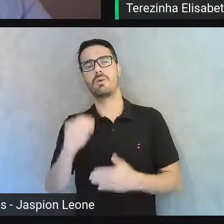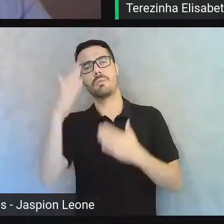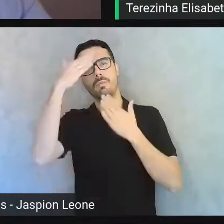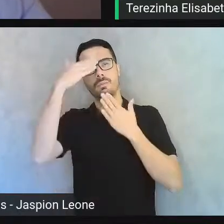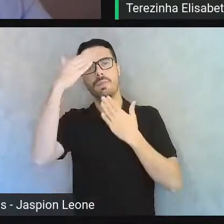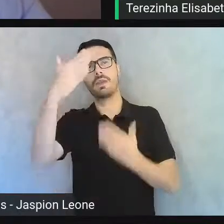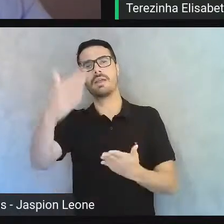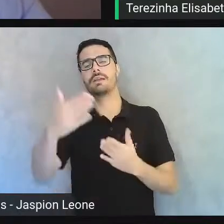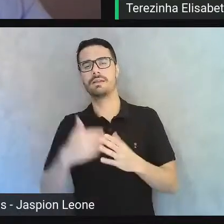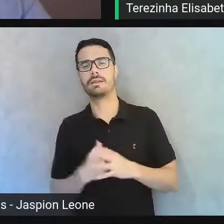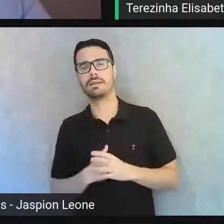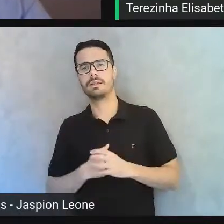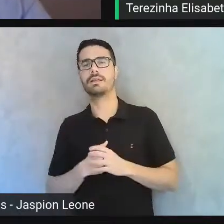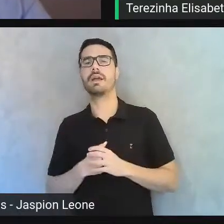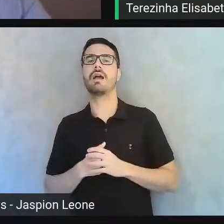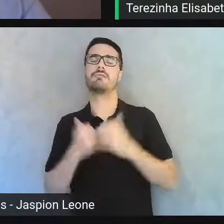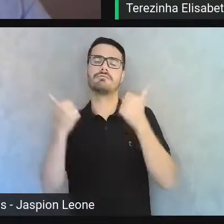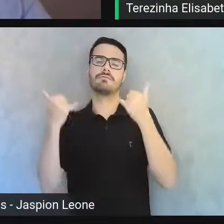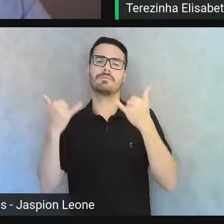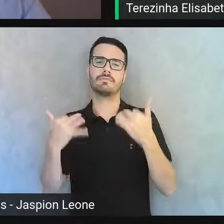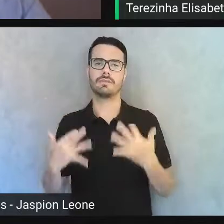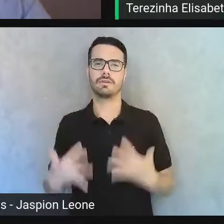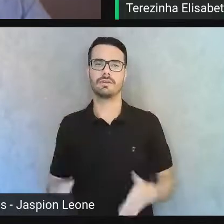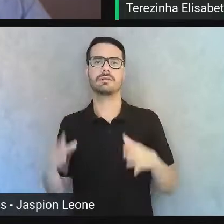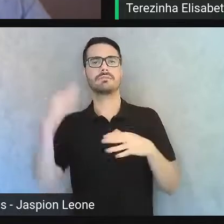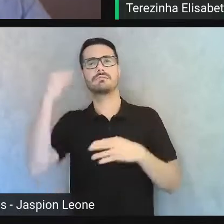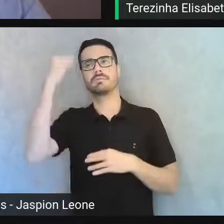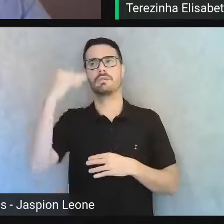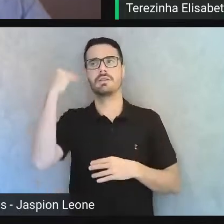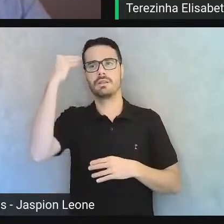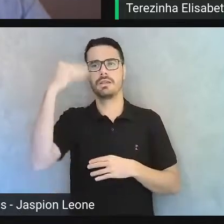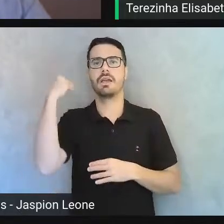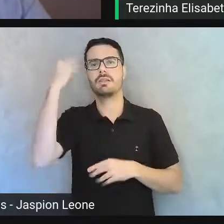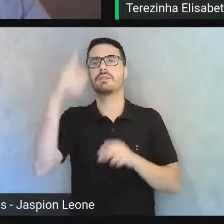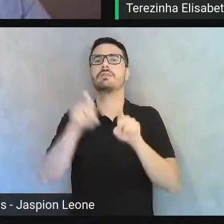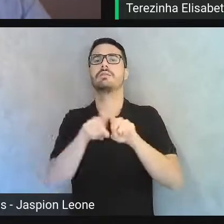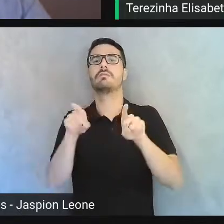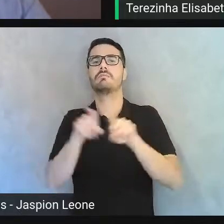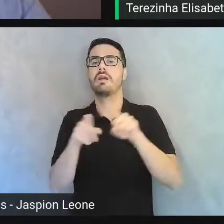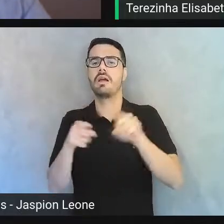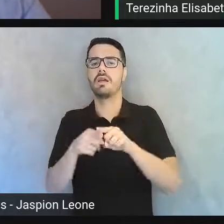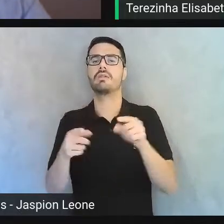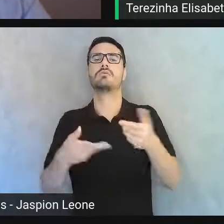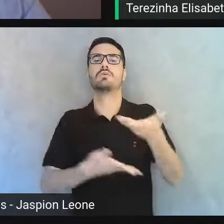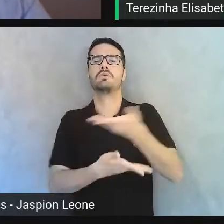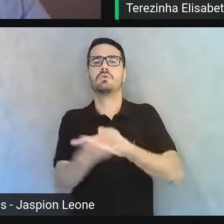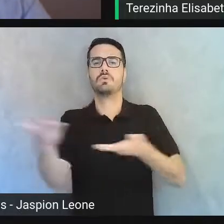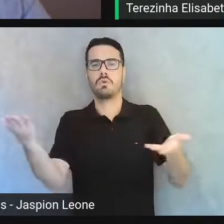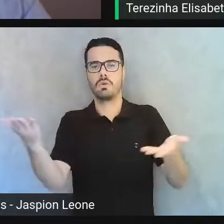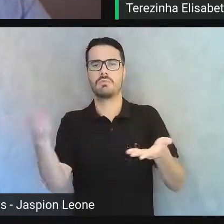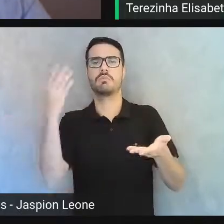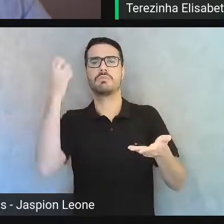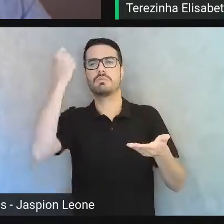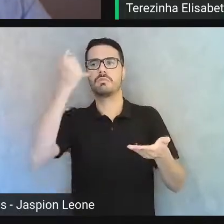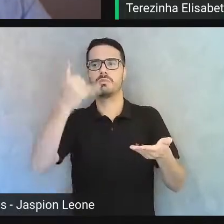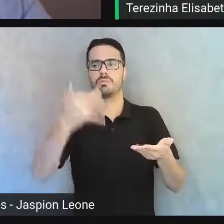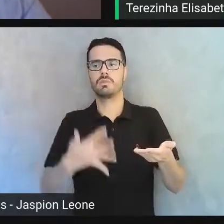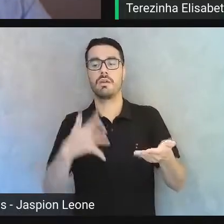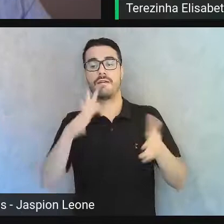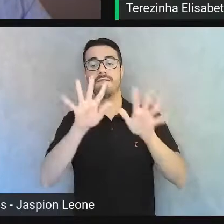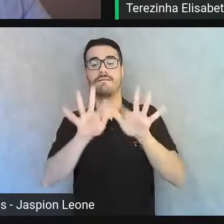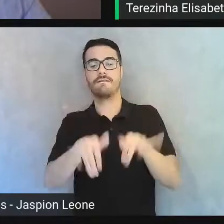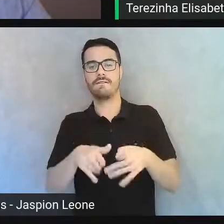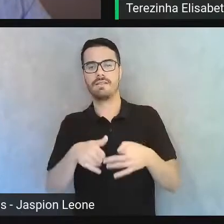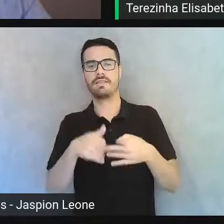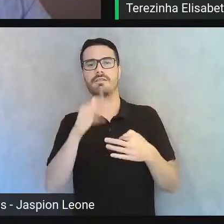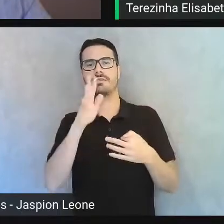Obrigada pela exposição, pela experiência compartilhada com a gente. Ao final, a gente viu